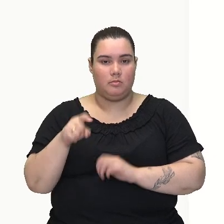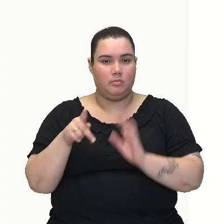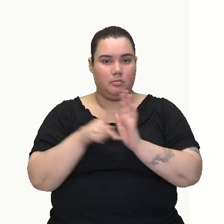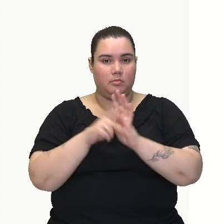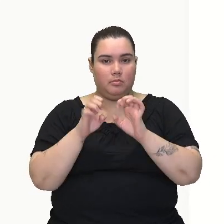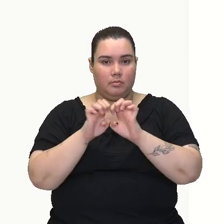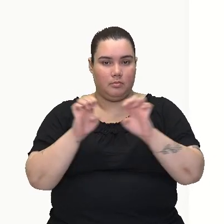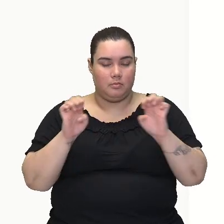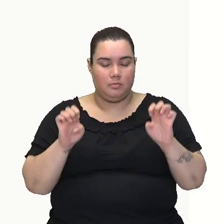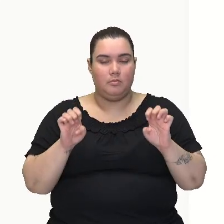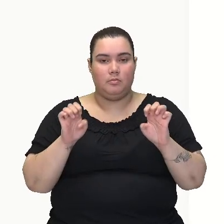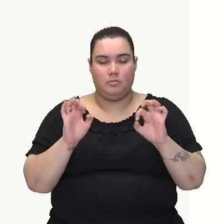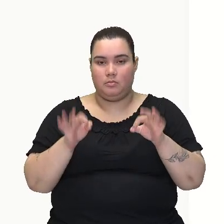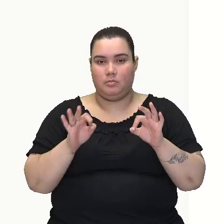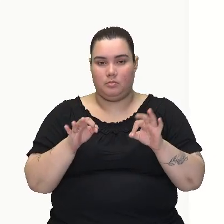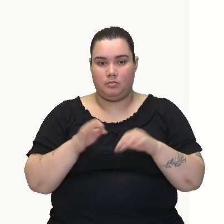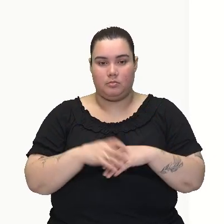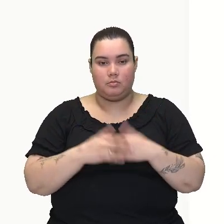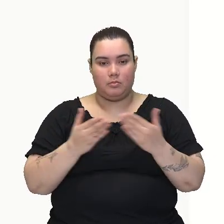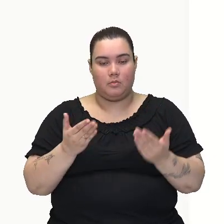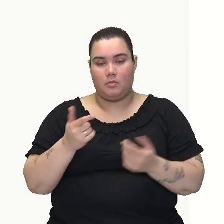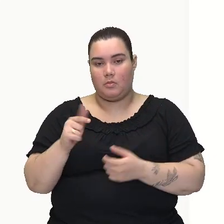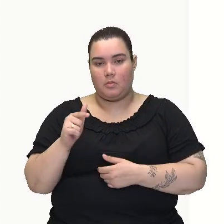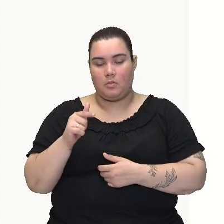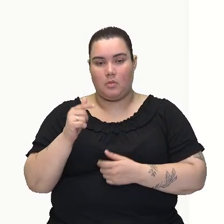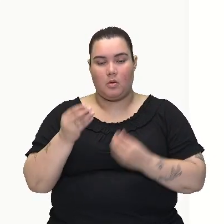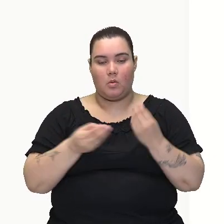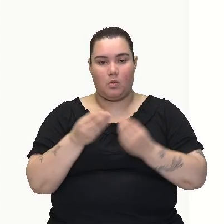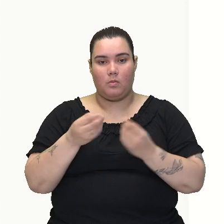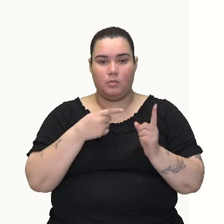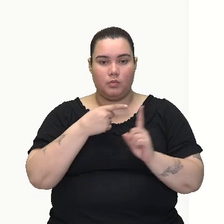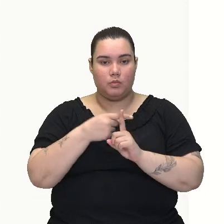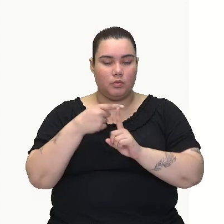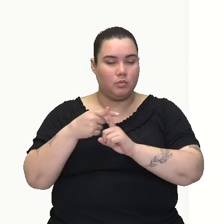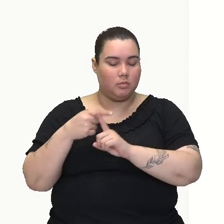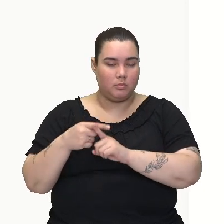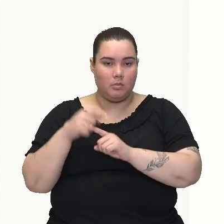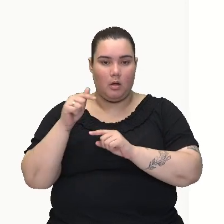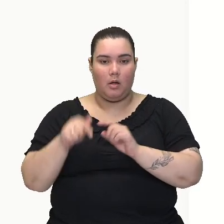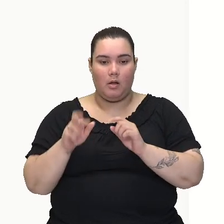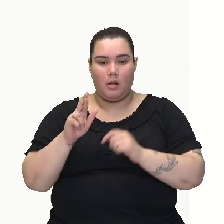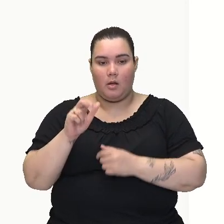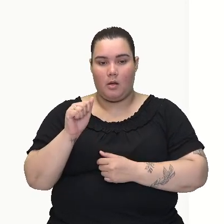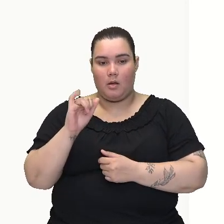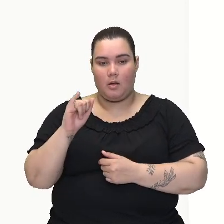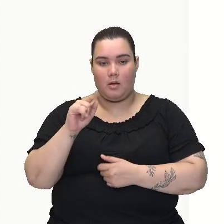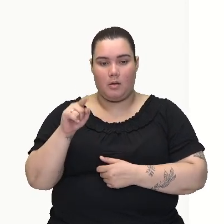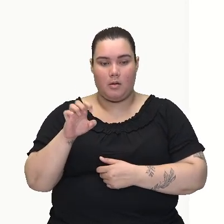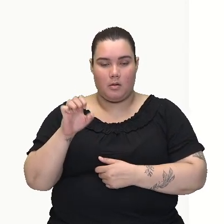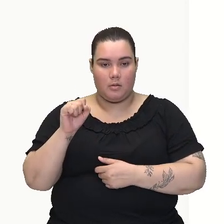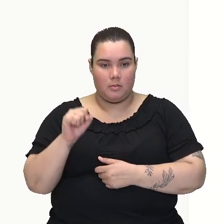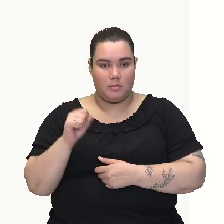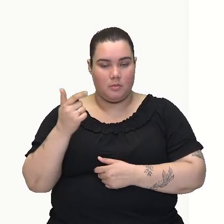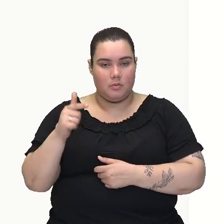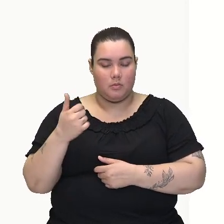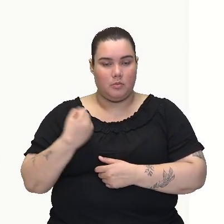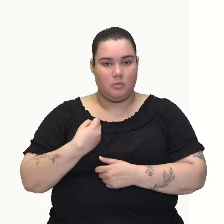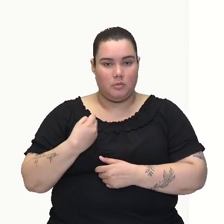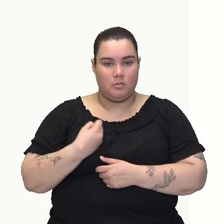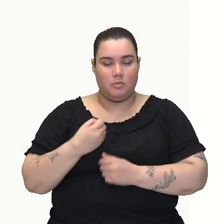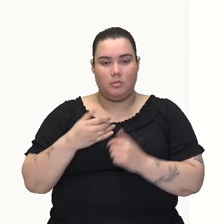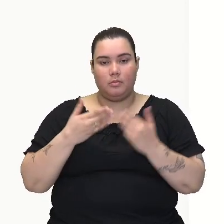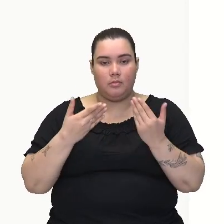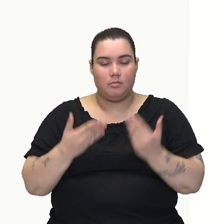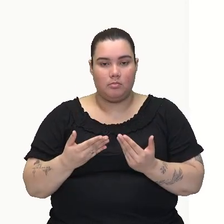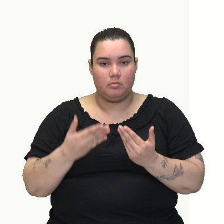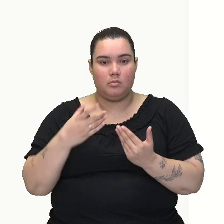equação aí, tá, pessoal? Então, eu não tenho como somar as raízes porque eu simplesmente não tenho os valores. Então, nesse caso, nós